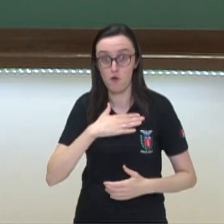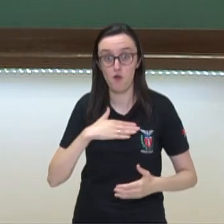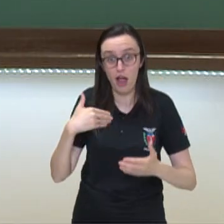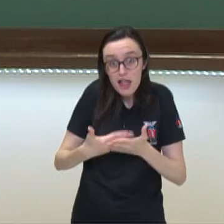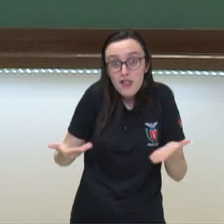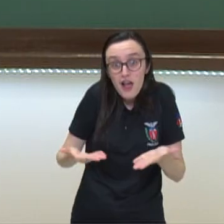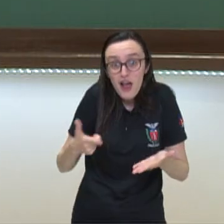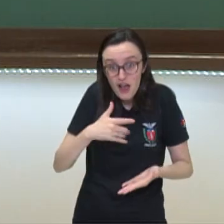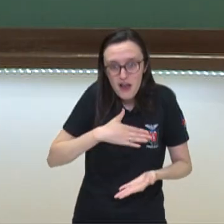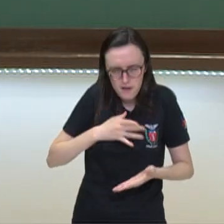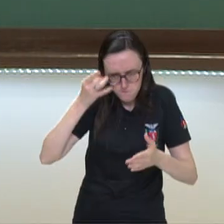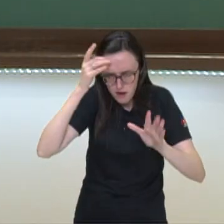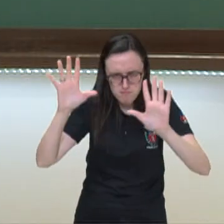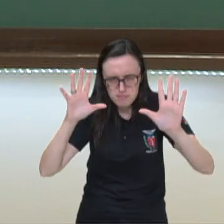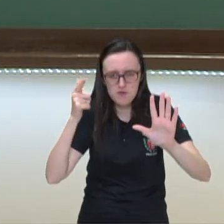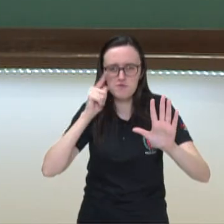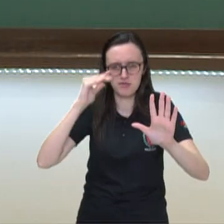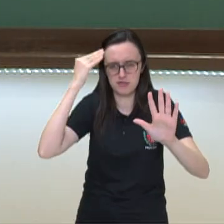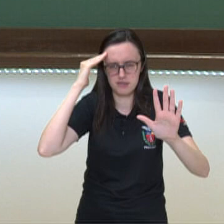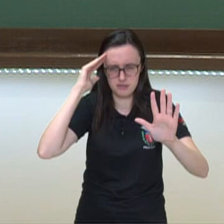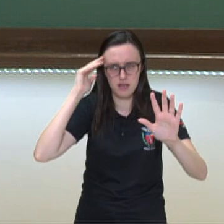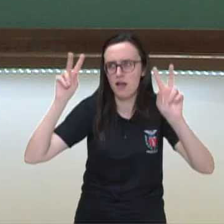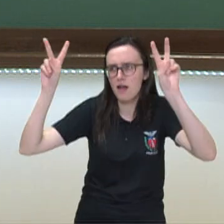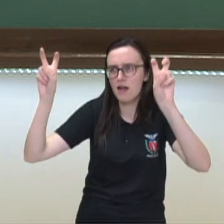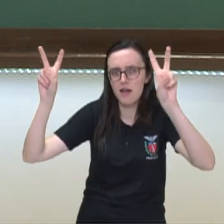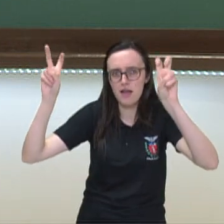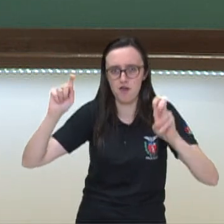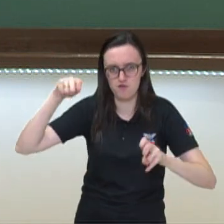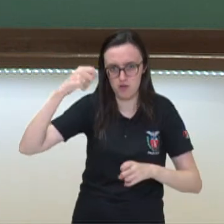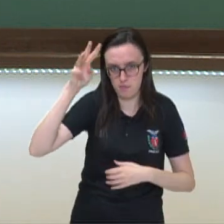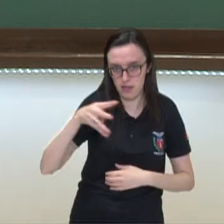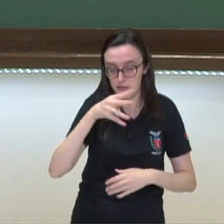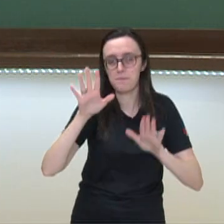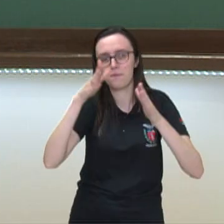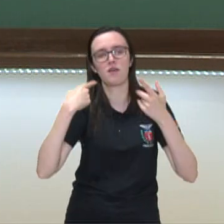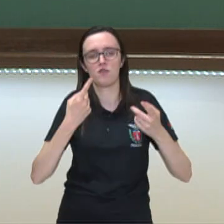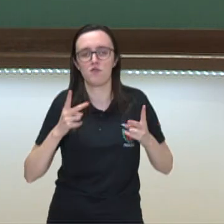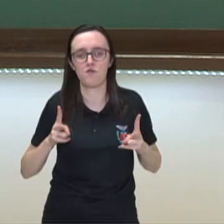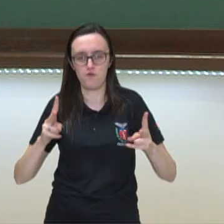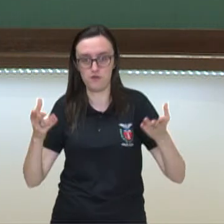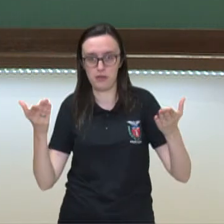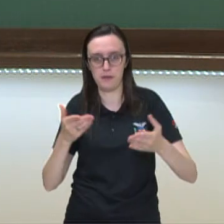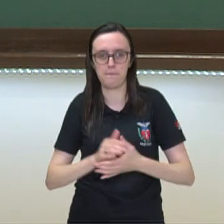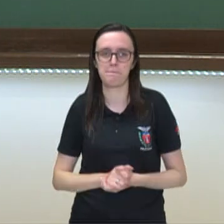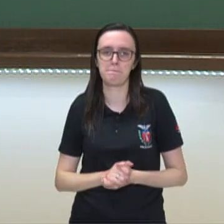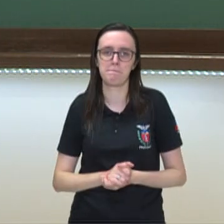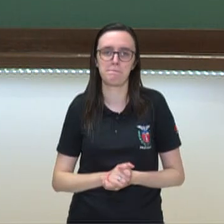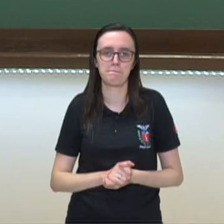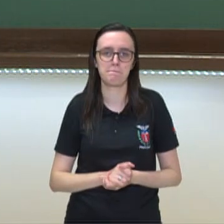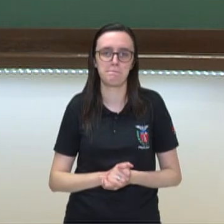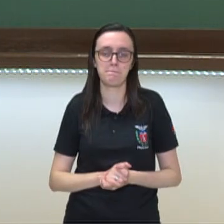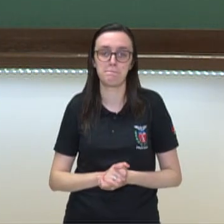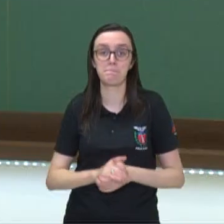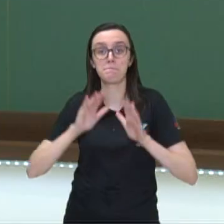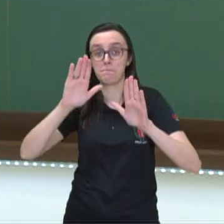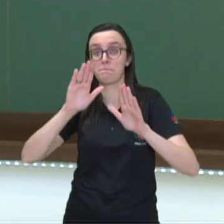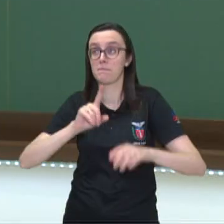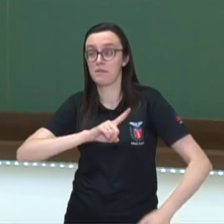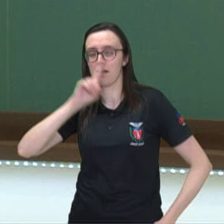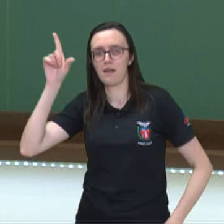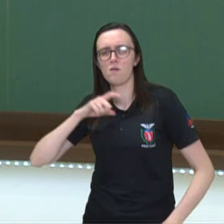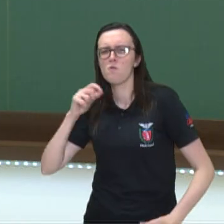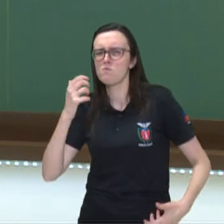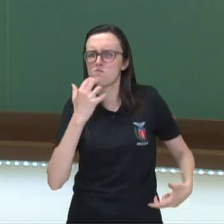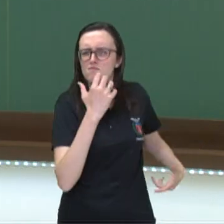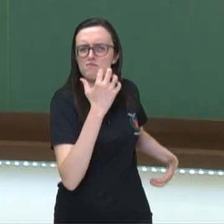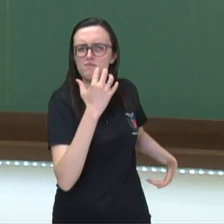aqui? Tá fácil? Estão conseguindo entender esse assunto de calendários? Então vamos em frente. Na Escócia,